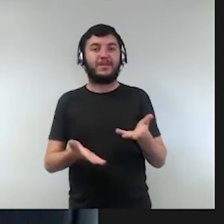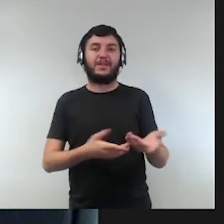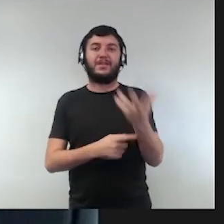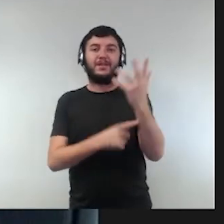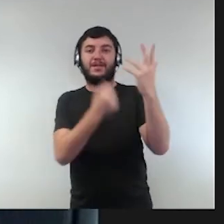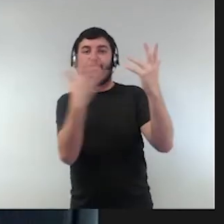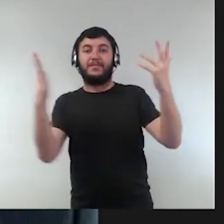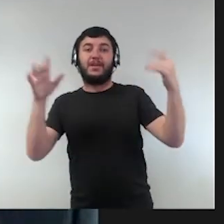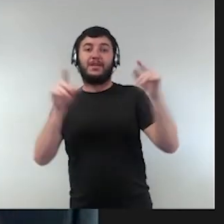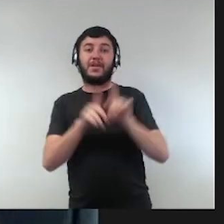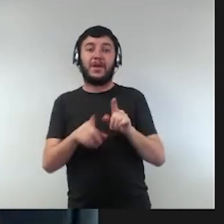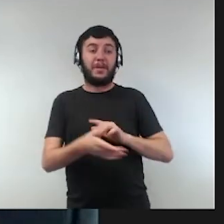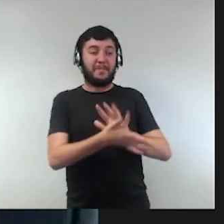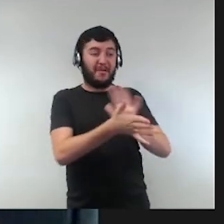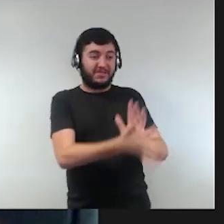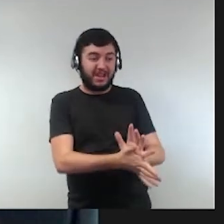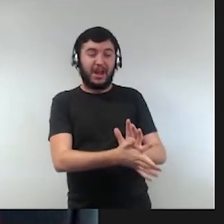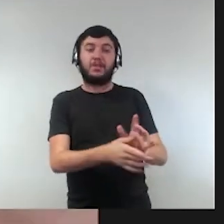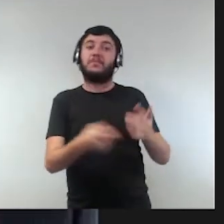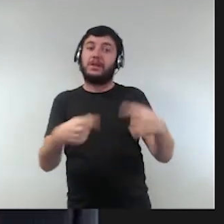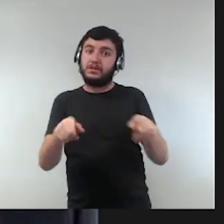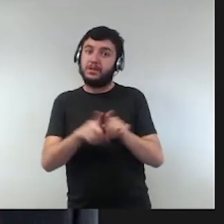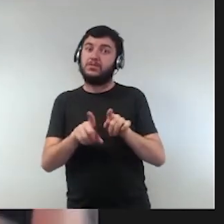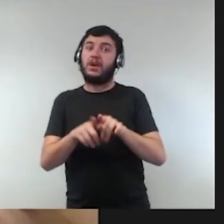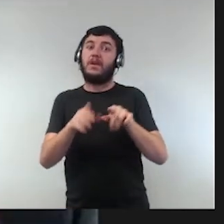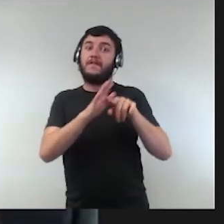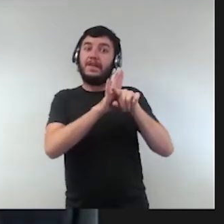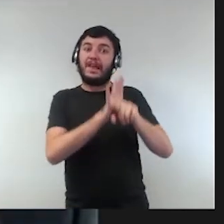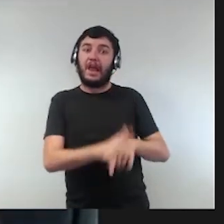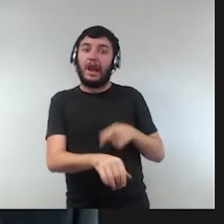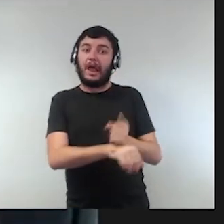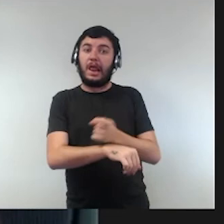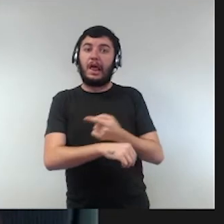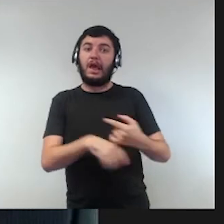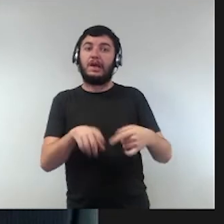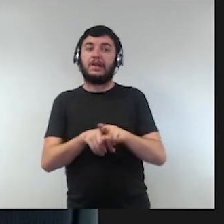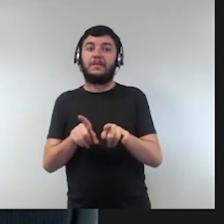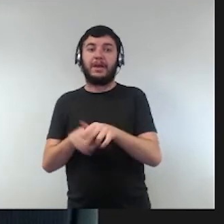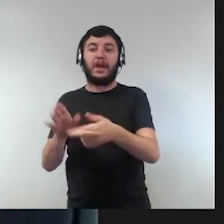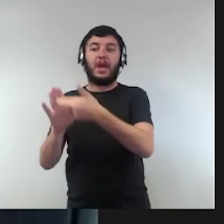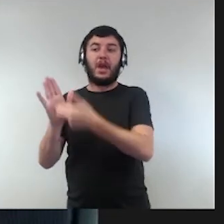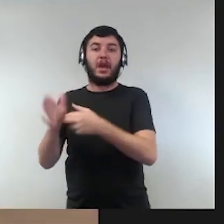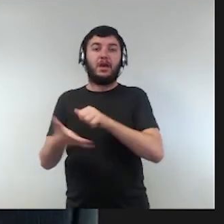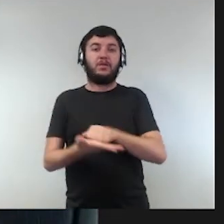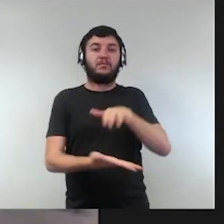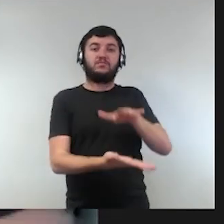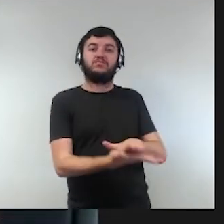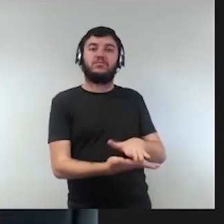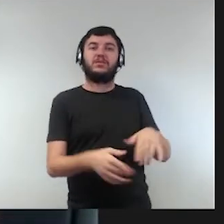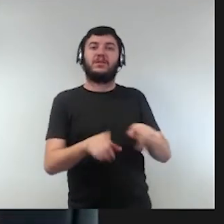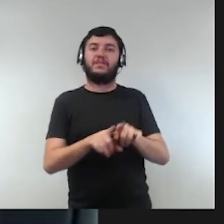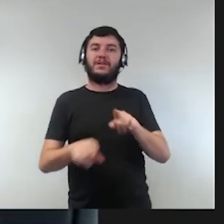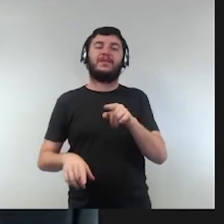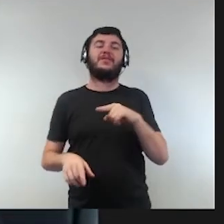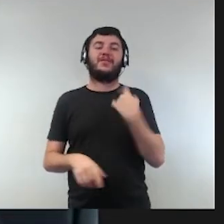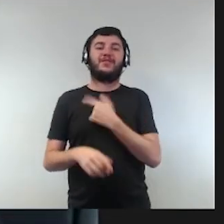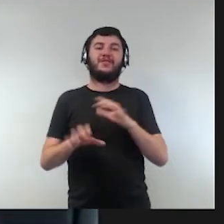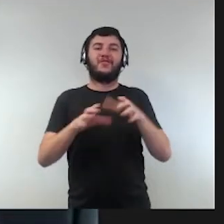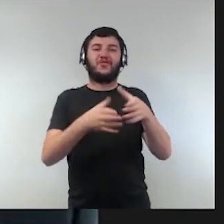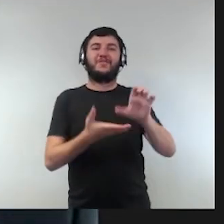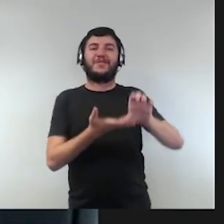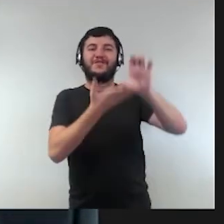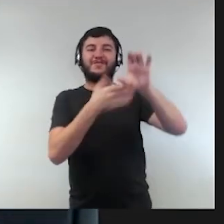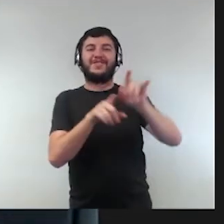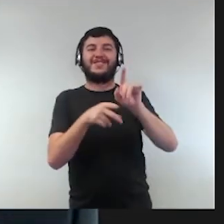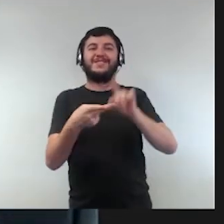fiscalização constante e medidas punitivas, que tanto os meus amigos da Comissão Nacional, quanto os meus colegas advogados e advogadas da